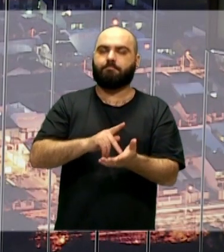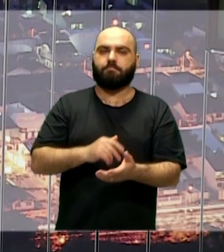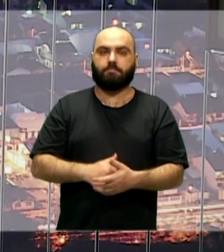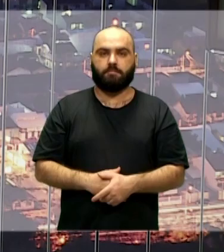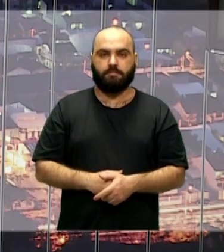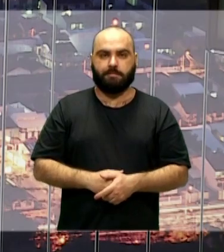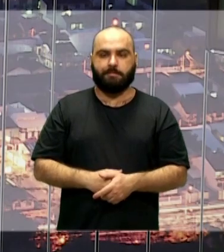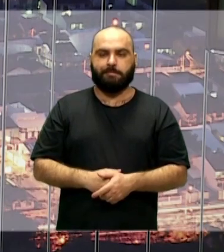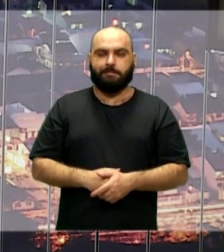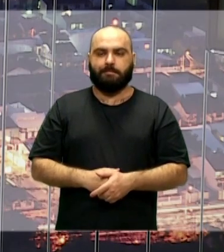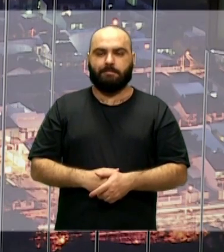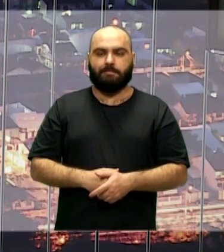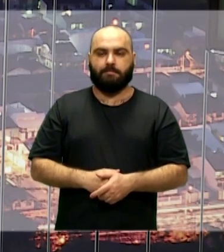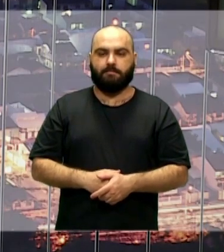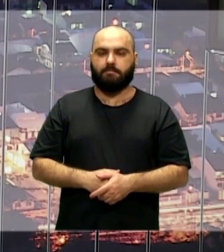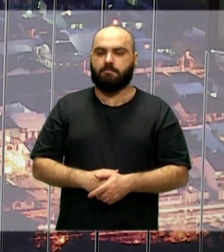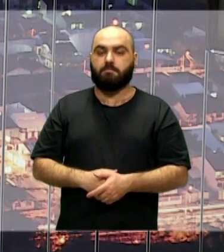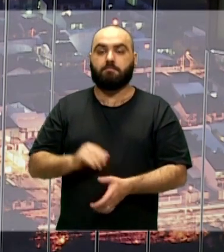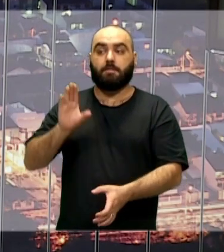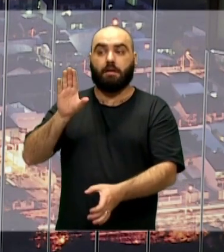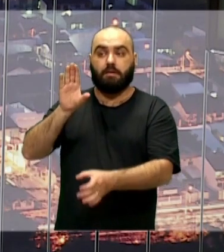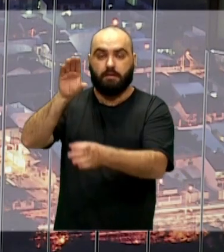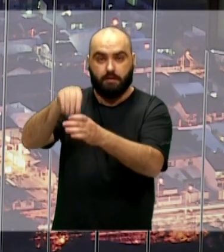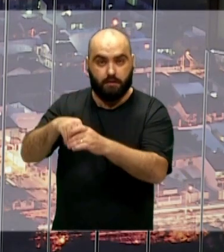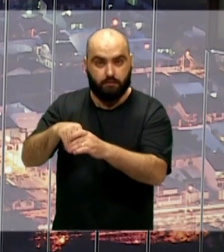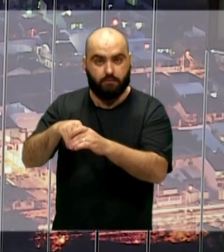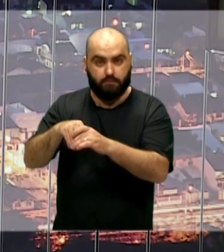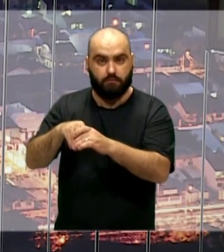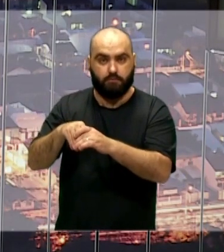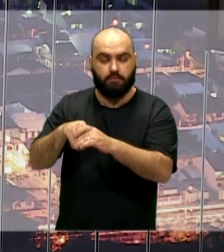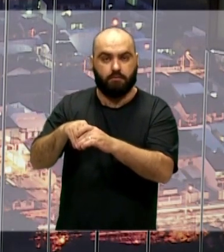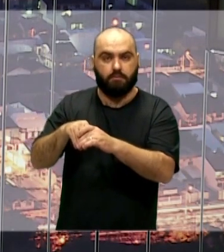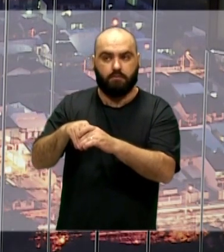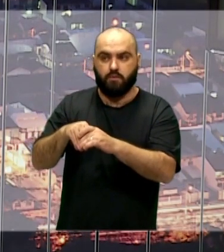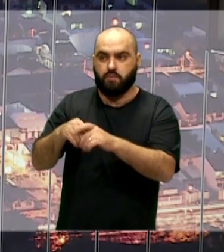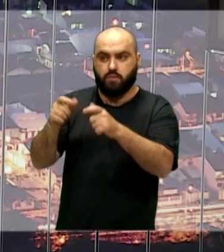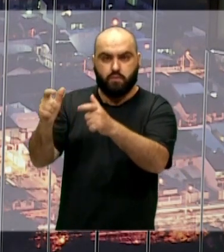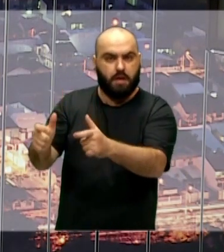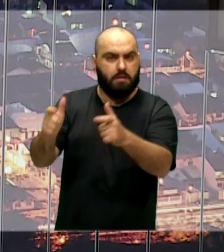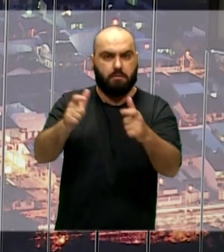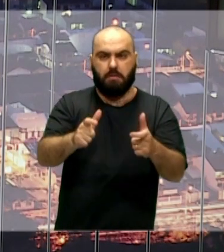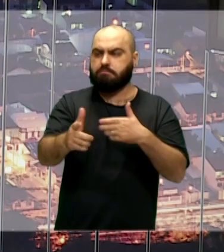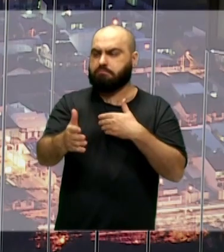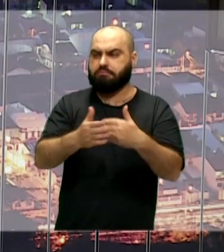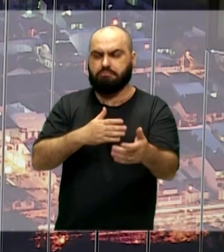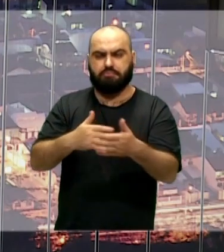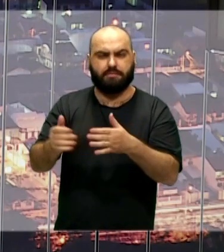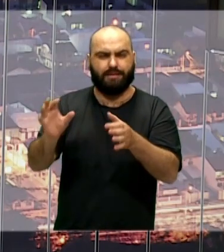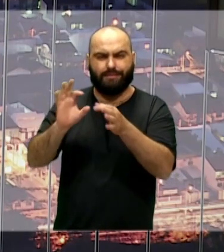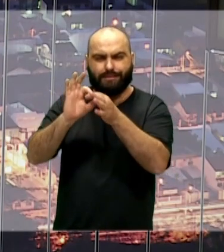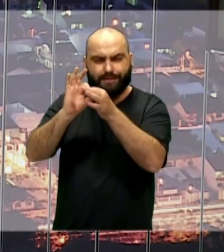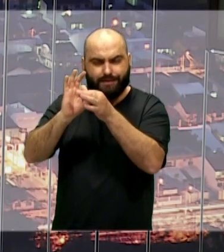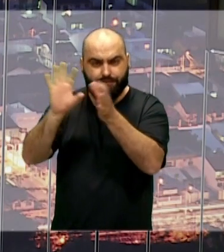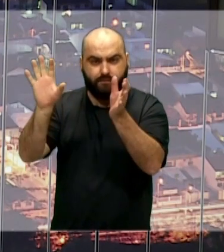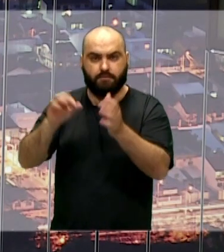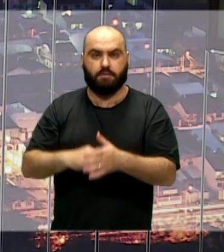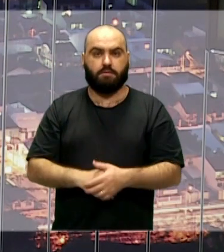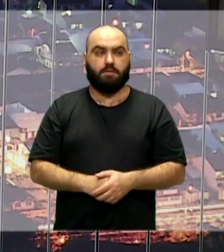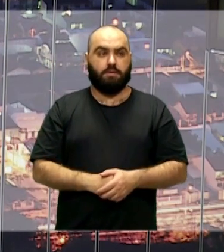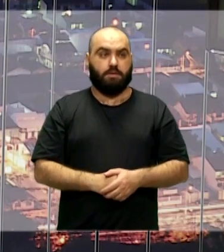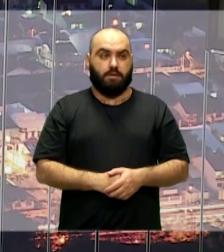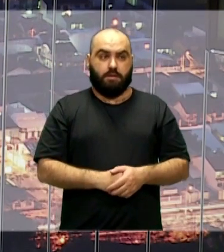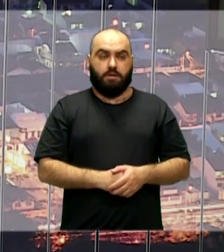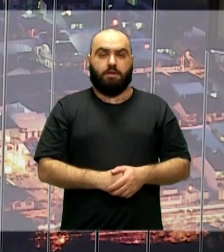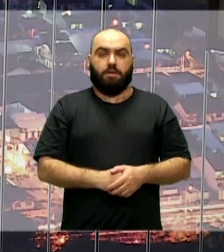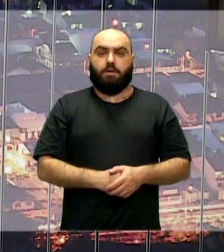nesse quesito, estar dentro dos parlamentos, estar ocupando os espaços, seja em que espaço for, a